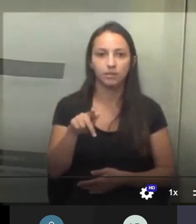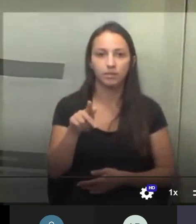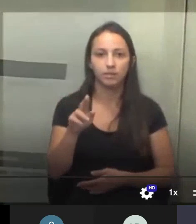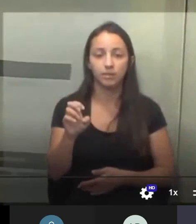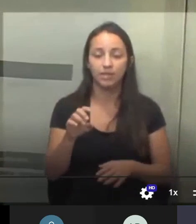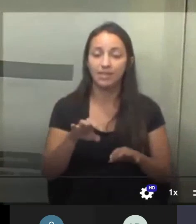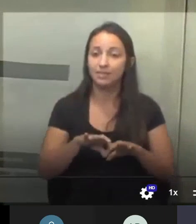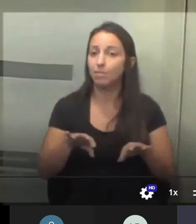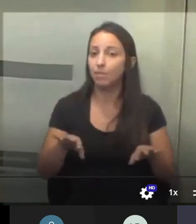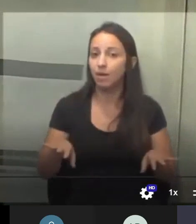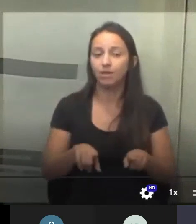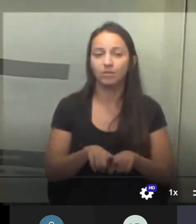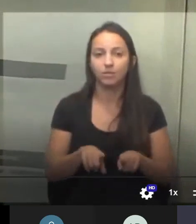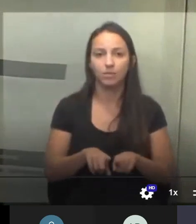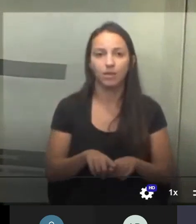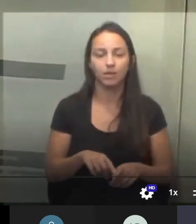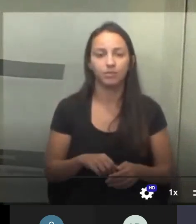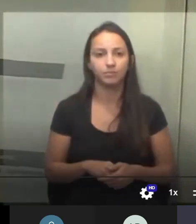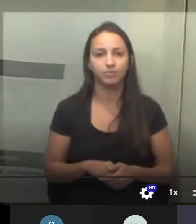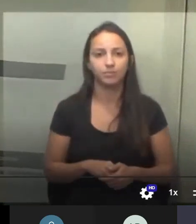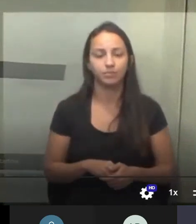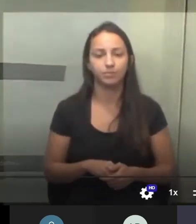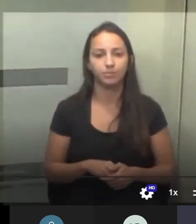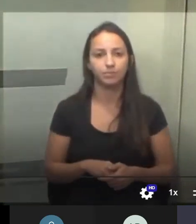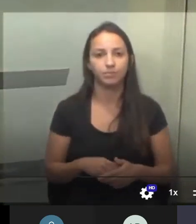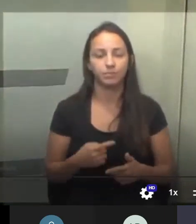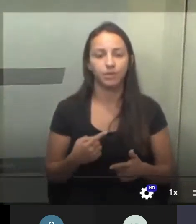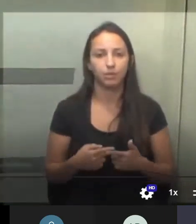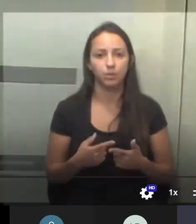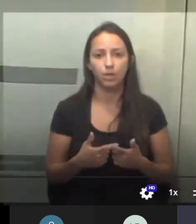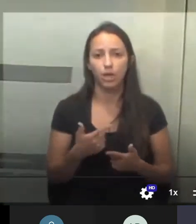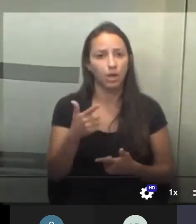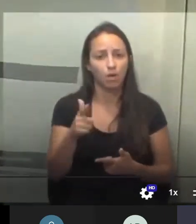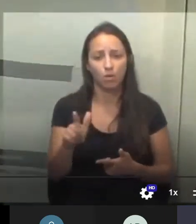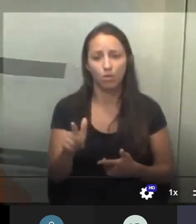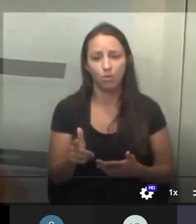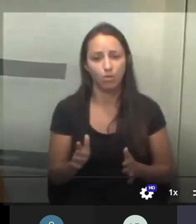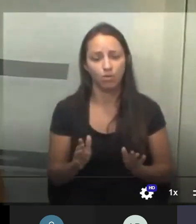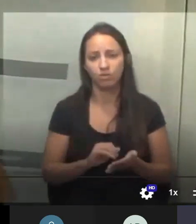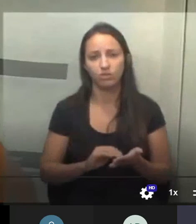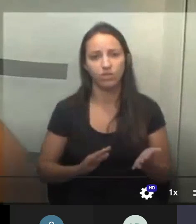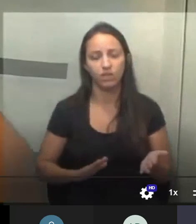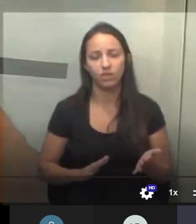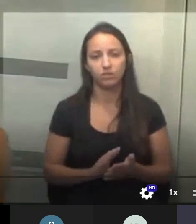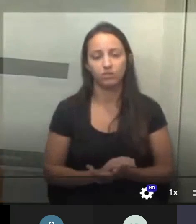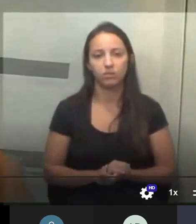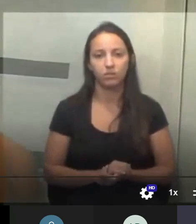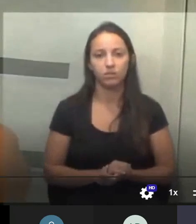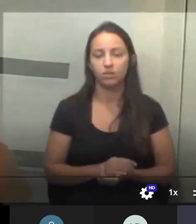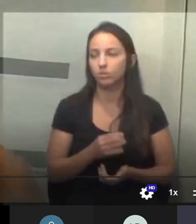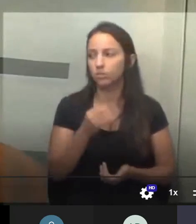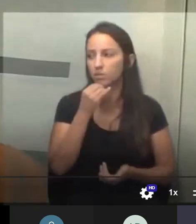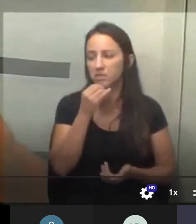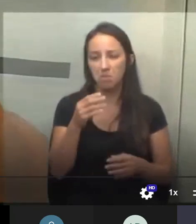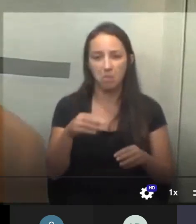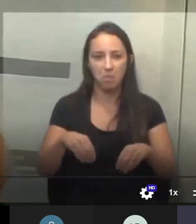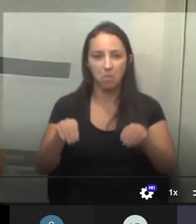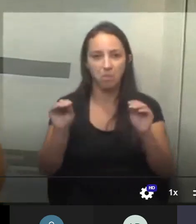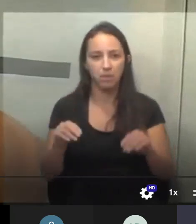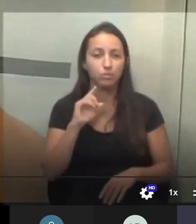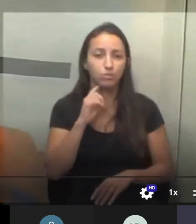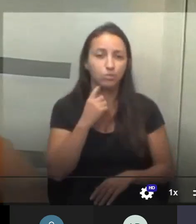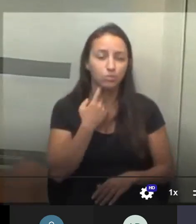da lavanderia também, porque tem outro tipo de atividade. Por exemplo, aqui vai vir com o pano